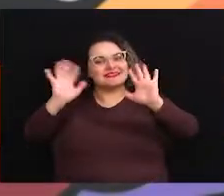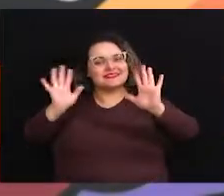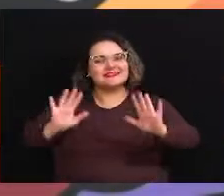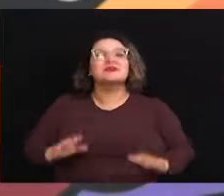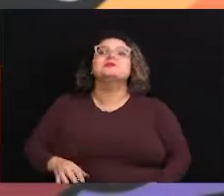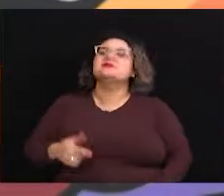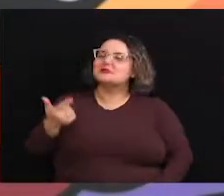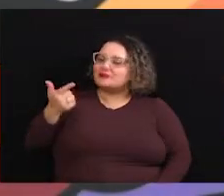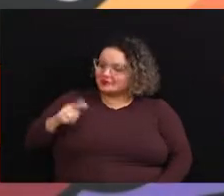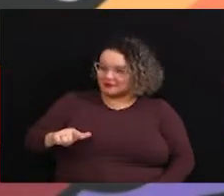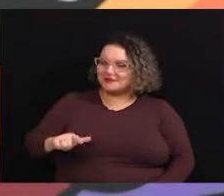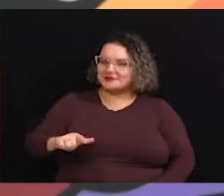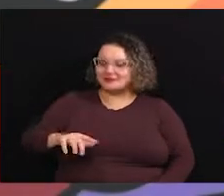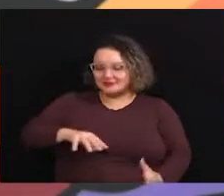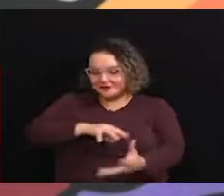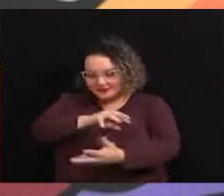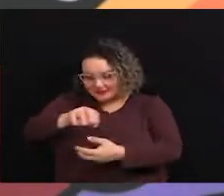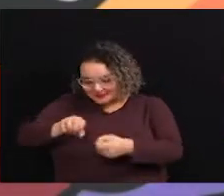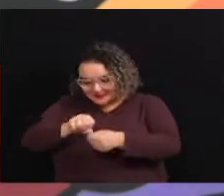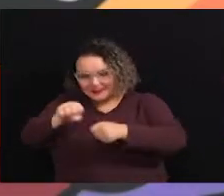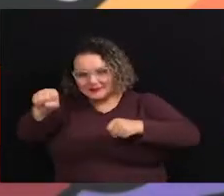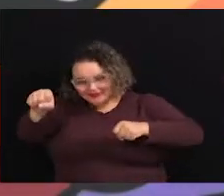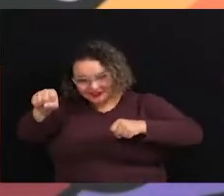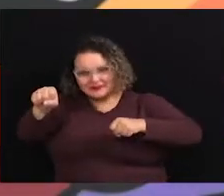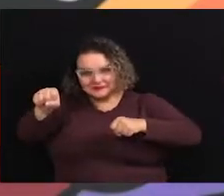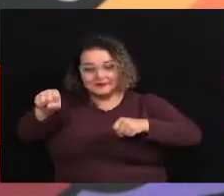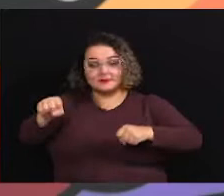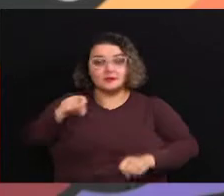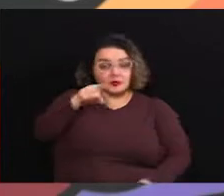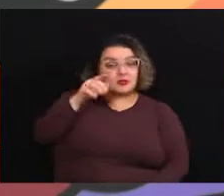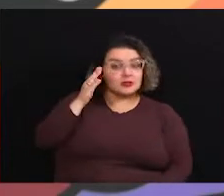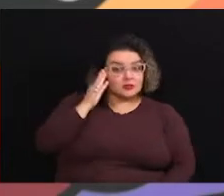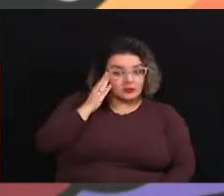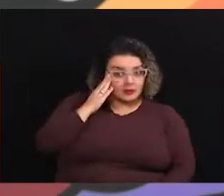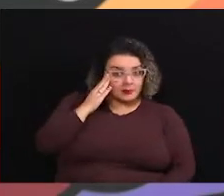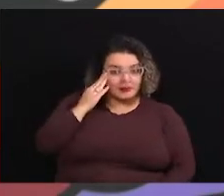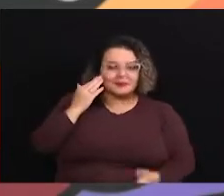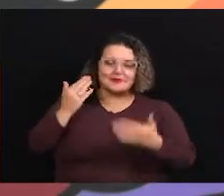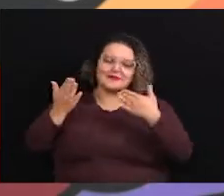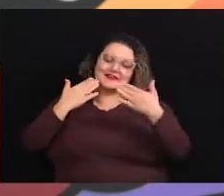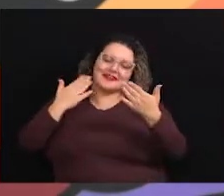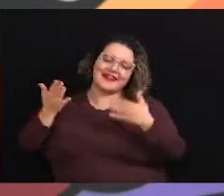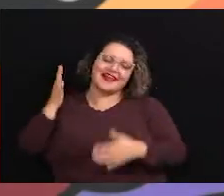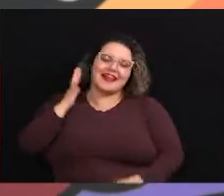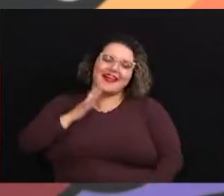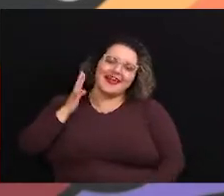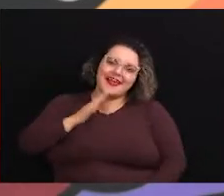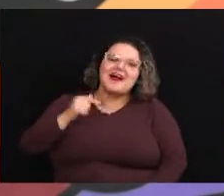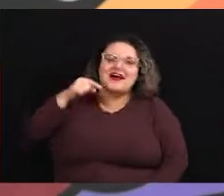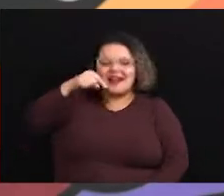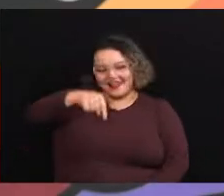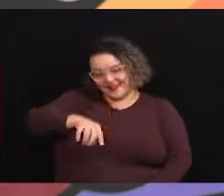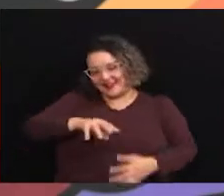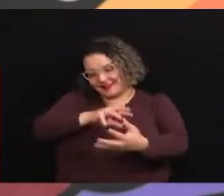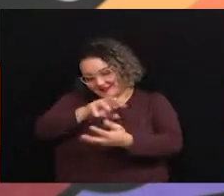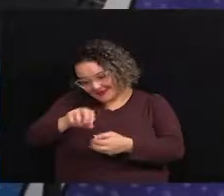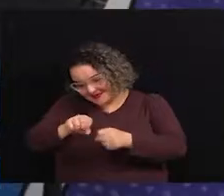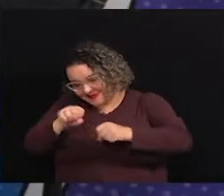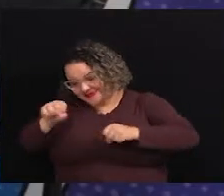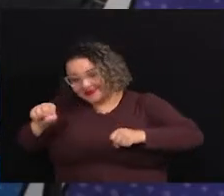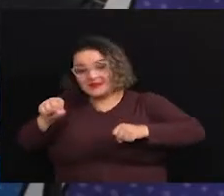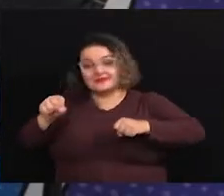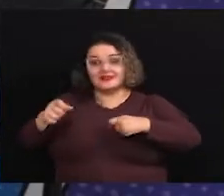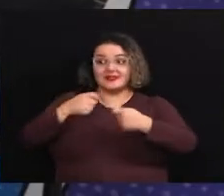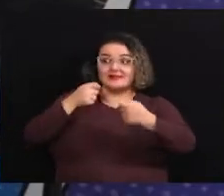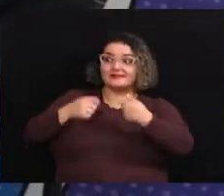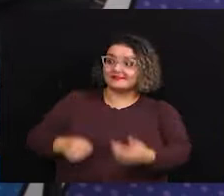Olá, mais uma edição do Universo Épico no ar. Bom, você já sabe, bate-papo gostoso é aqui no Universo Épico. E a